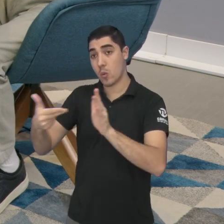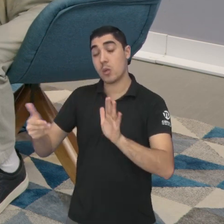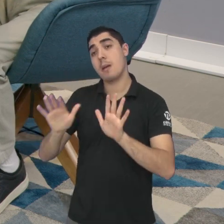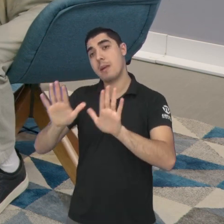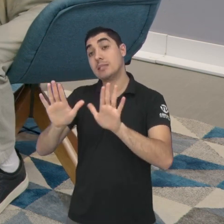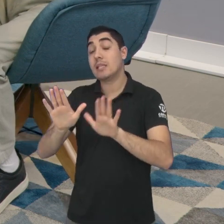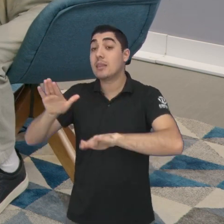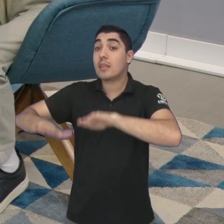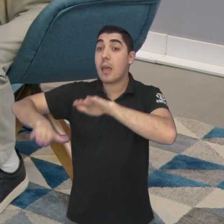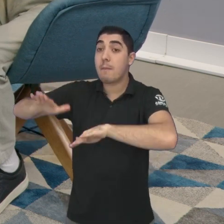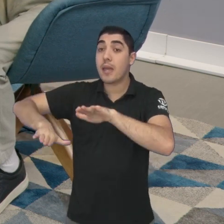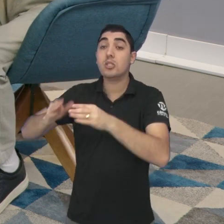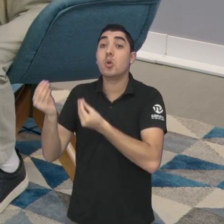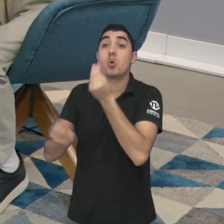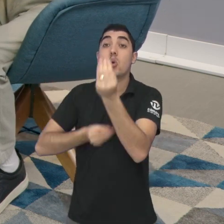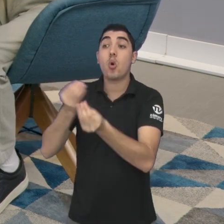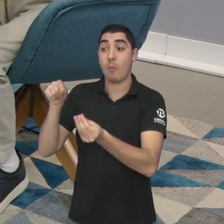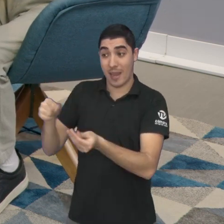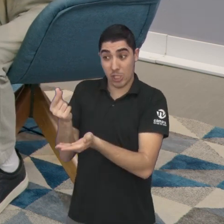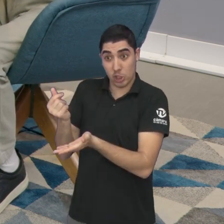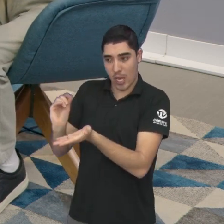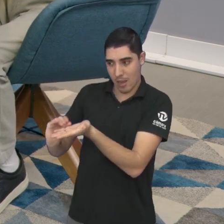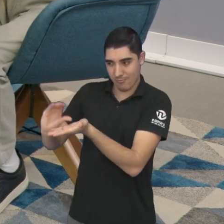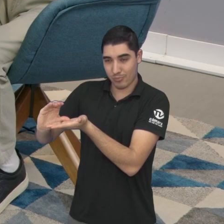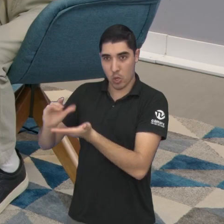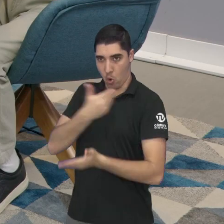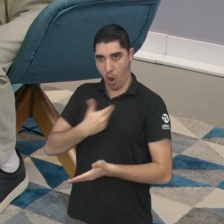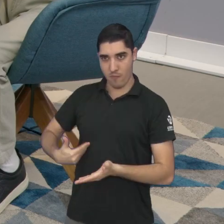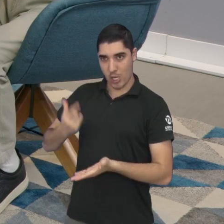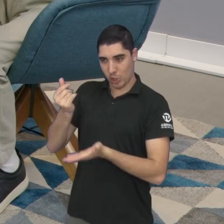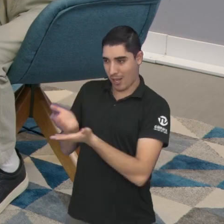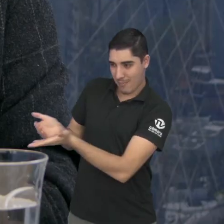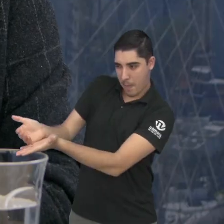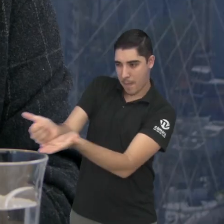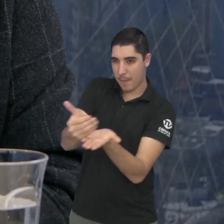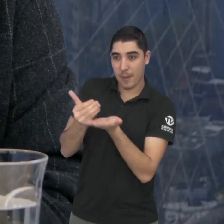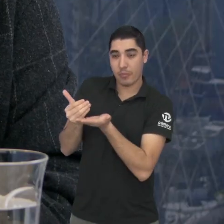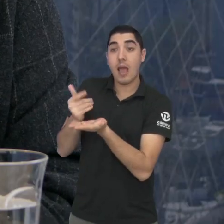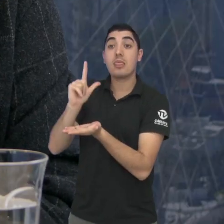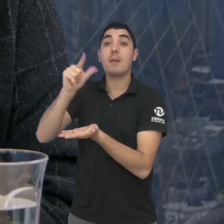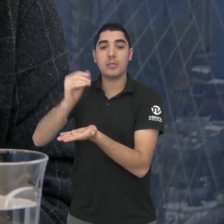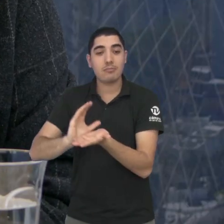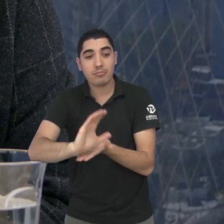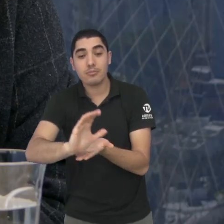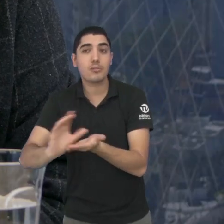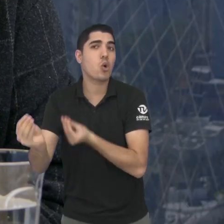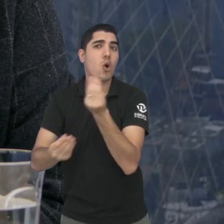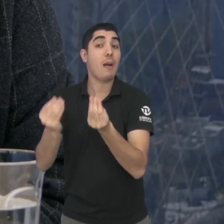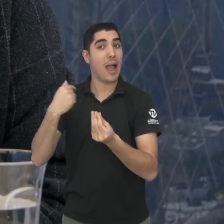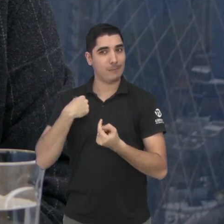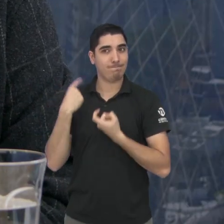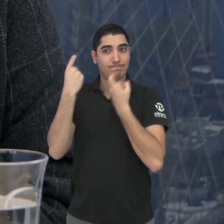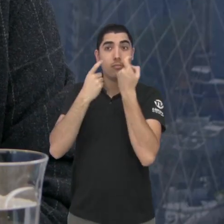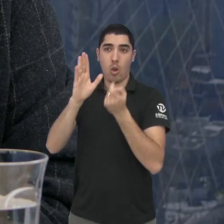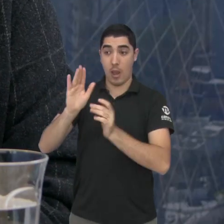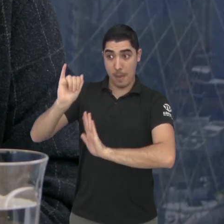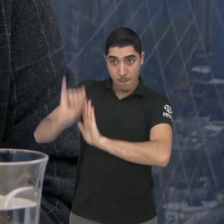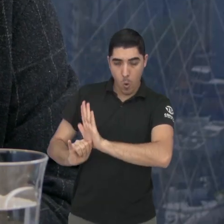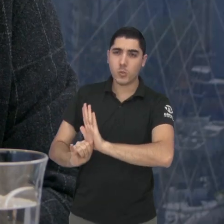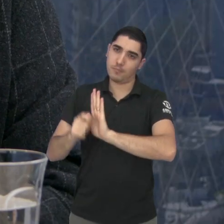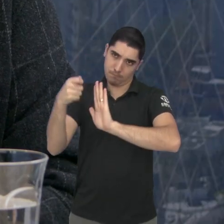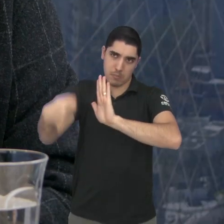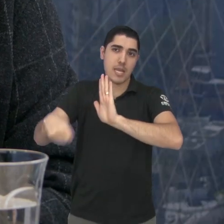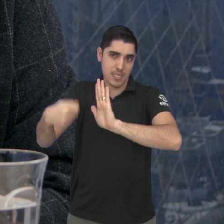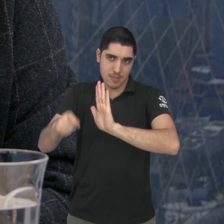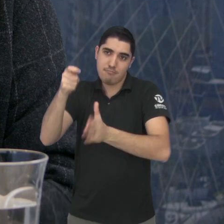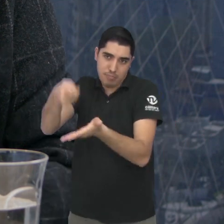como que vai ser distribuído esse dinheiro. É isso que me preocupa, viu? Porque a questão é o seguinte, imposto tem que ter, não